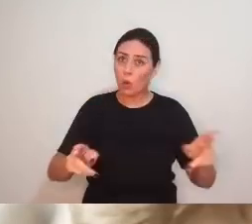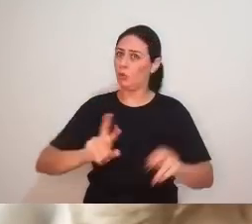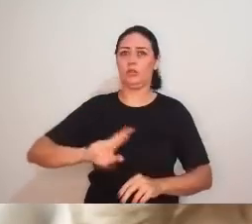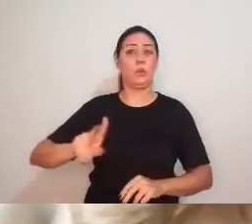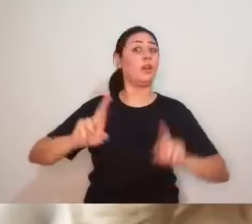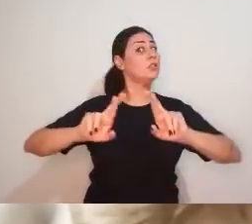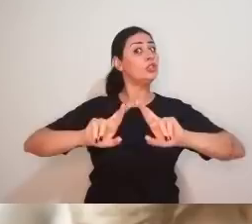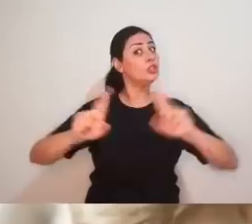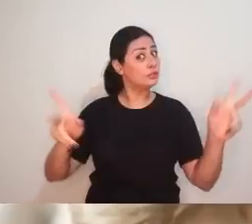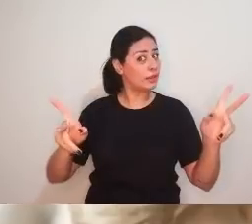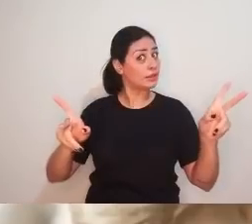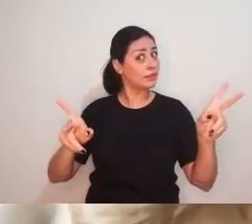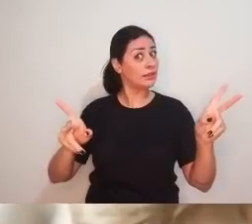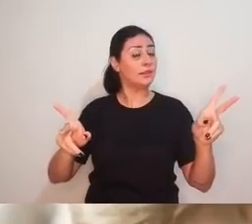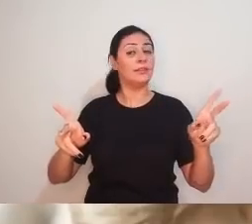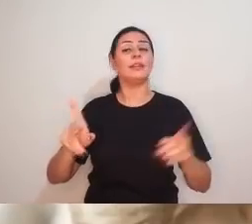diferentes. Tá?